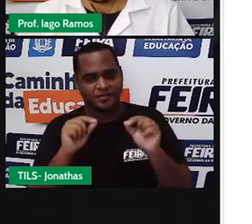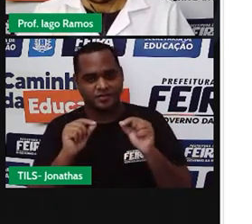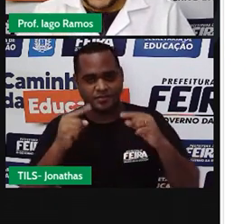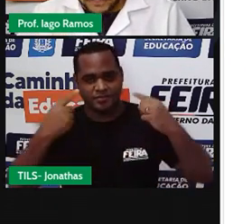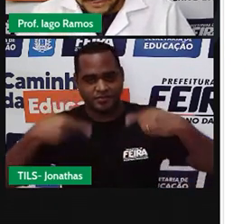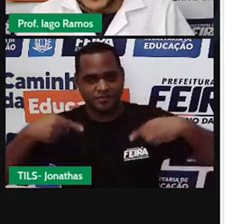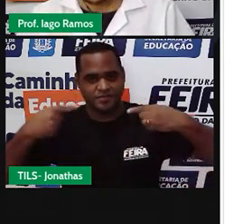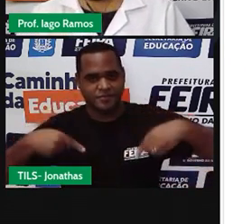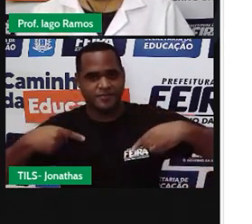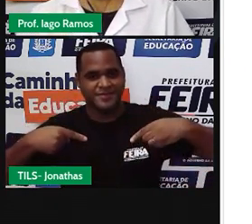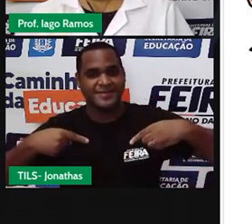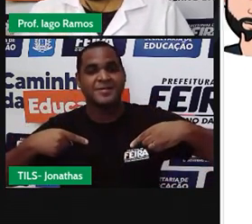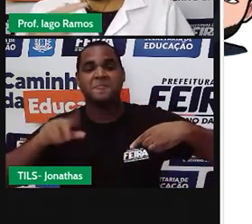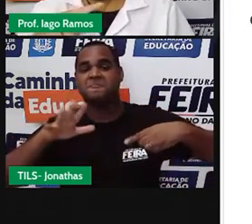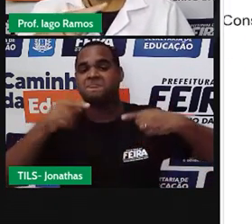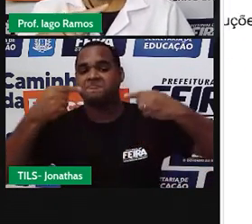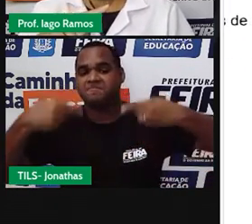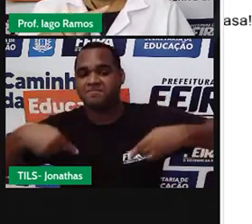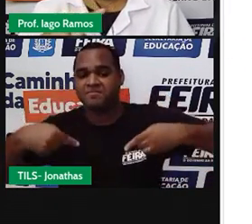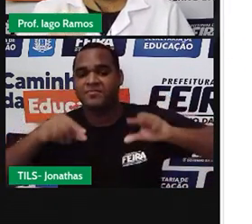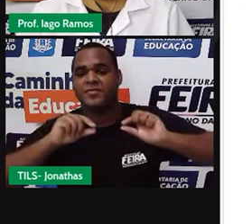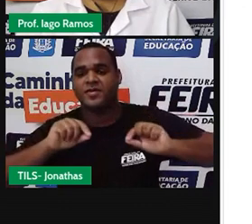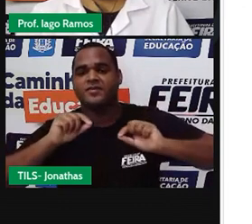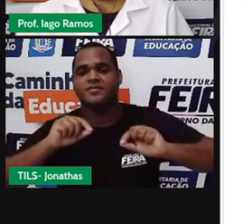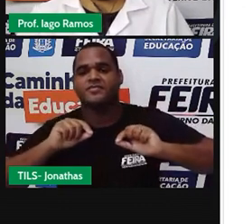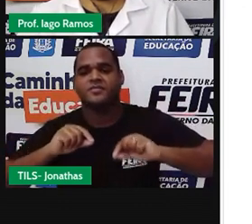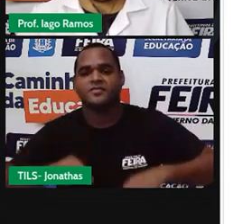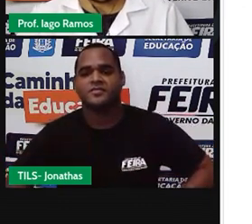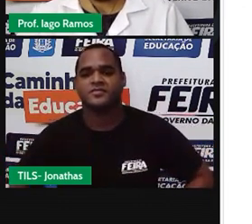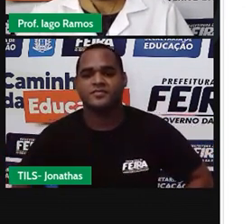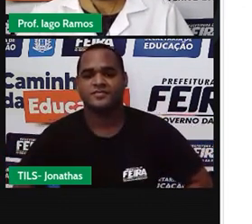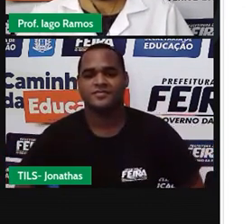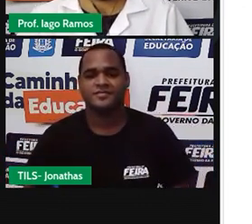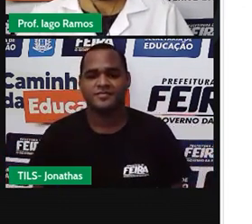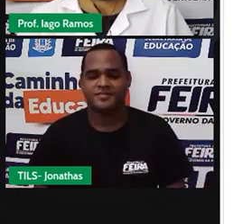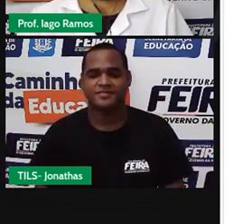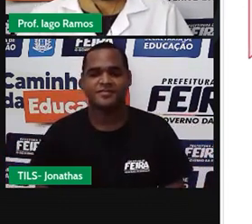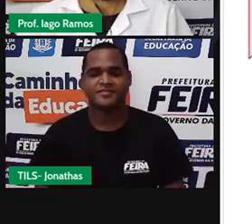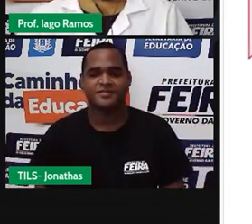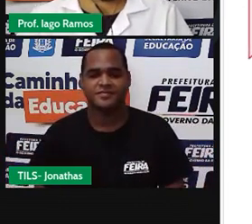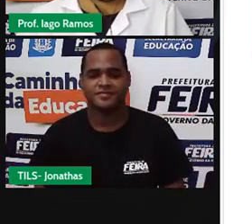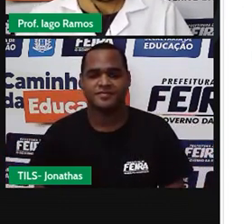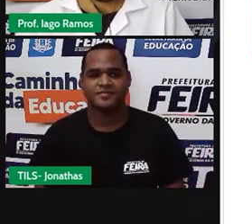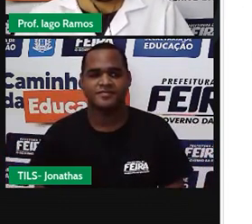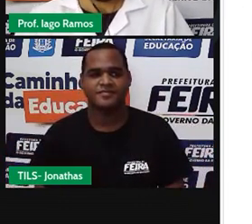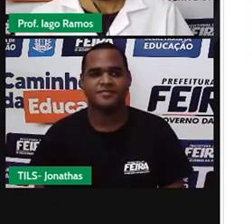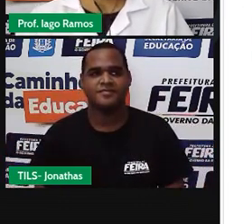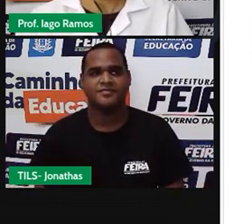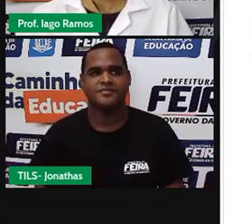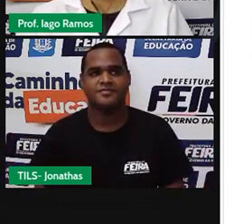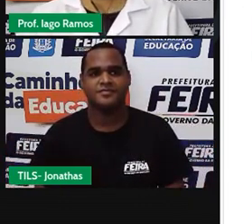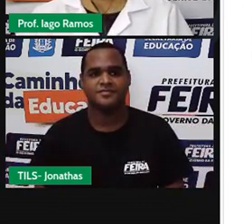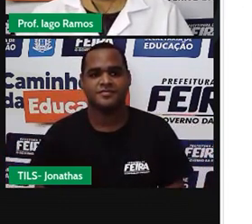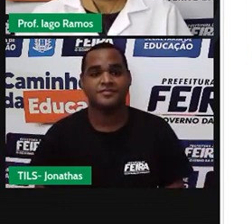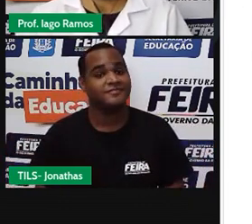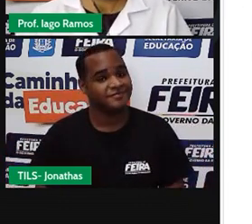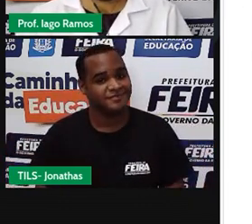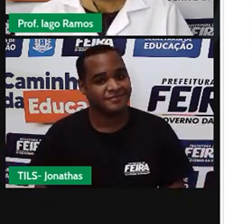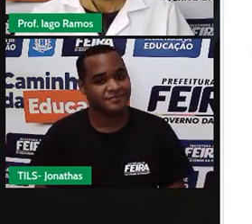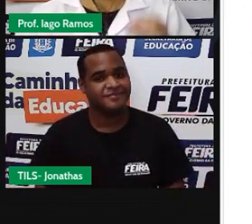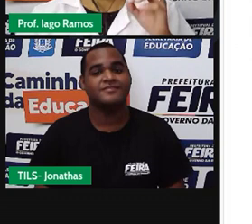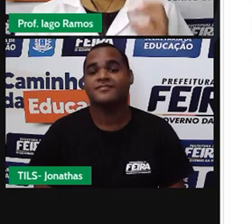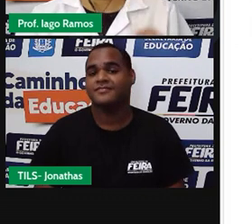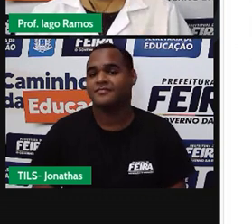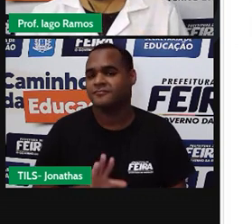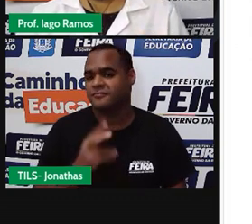desafio e o desafio é esse daqui olha só e esse desafio